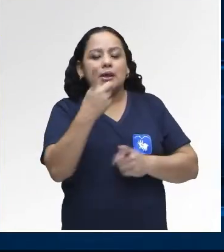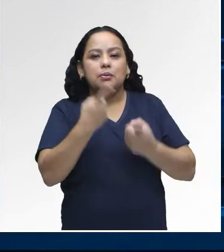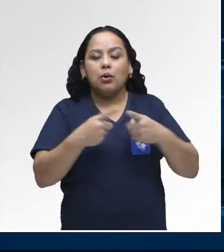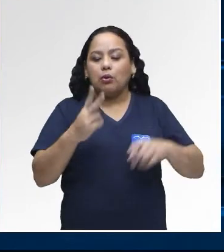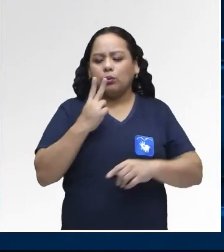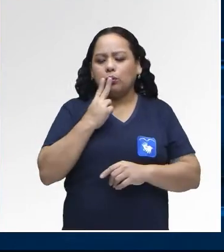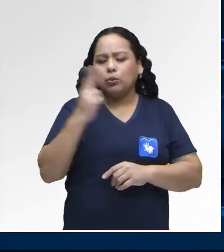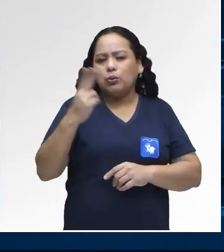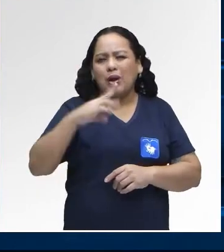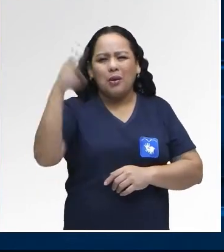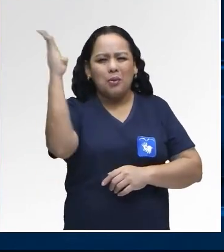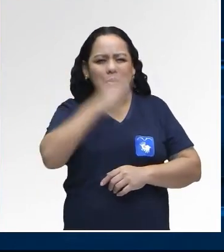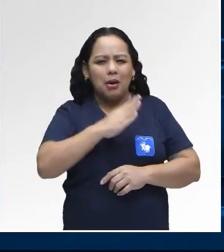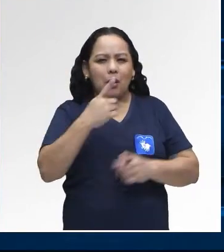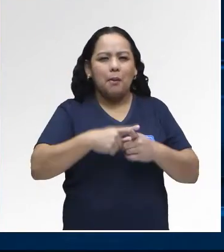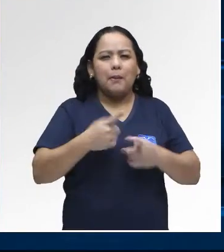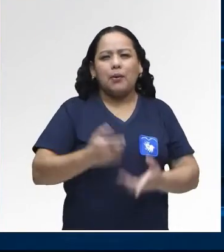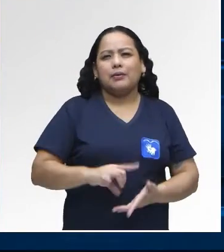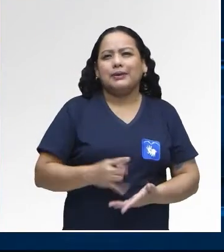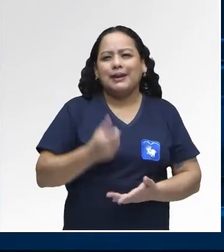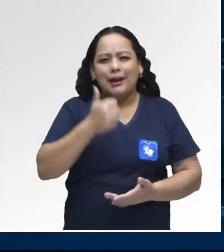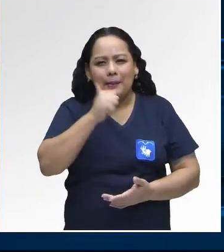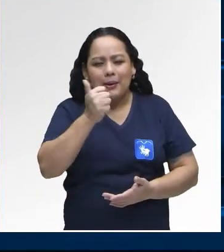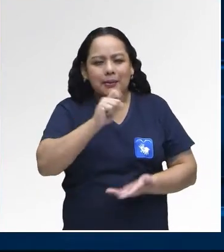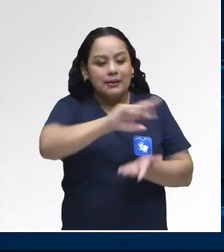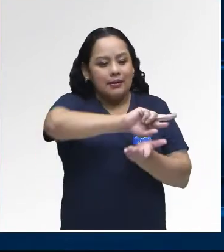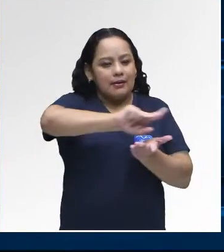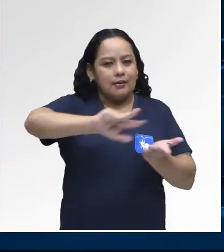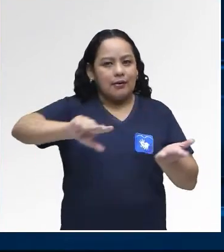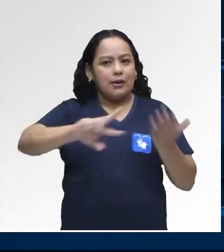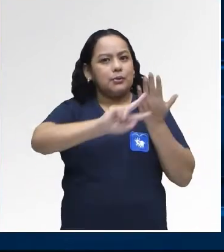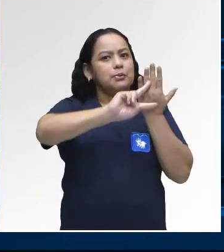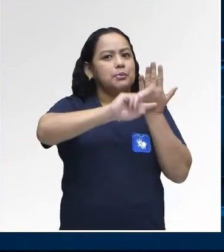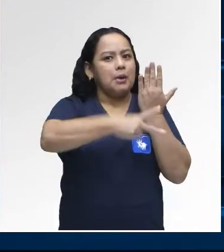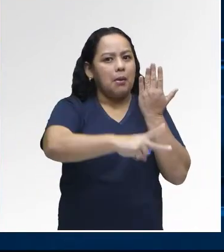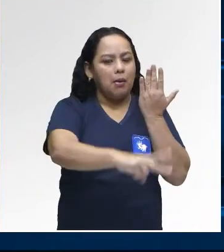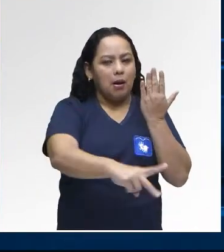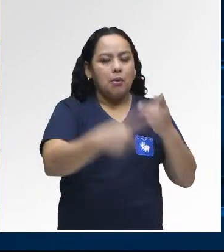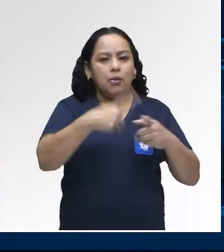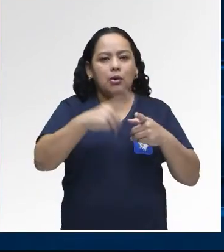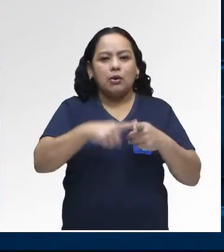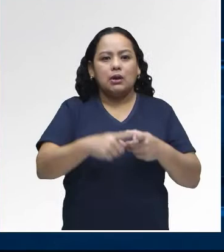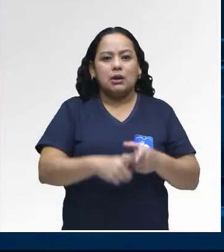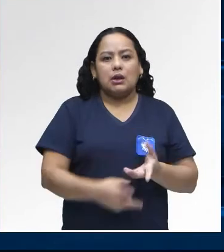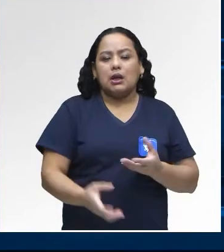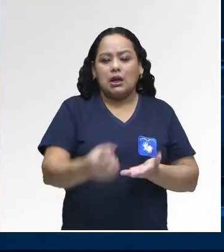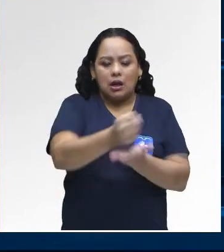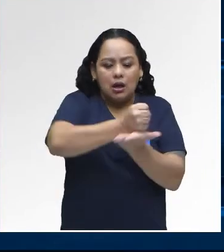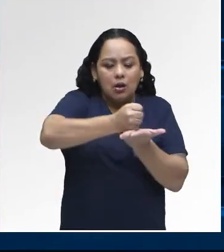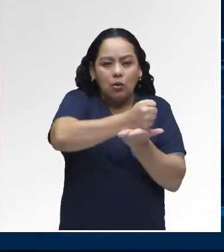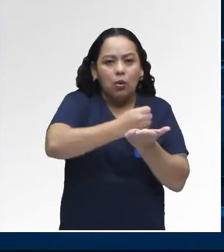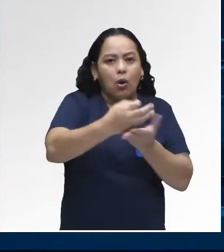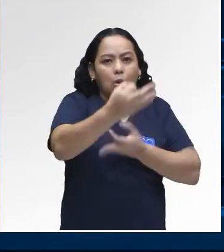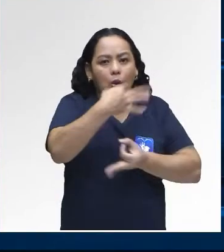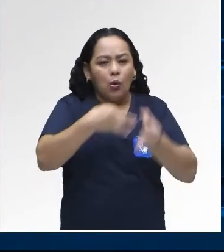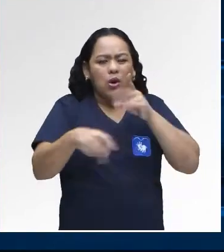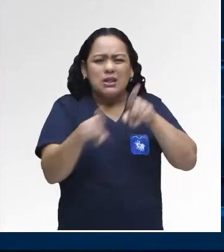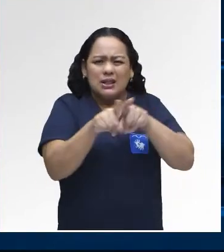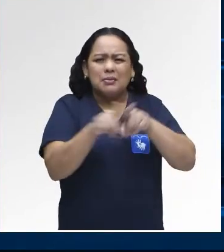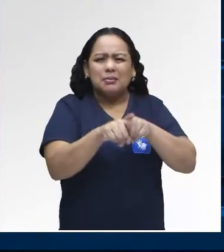faz mal, de que a bebida pode trazer várias consequências, que o excesso de medicamento também faz